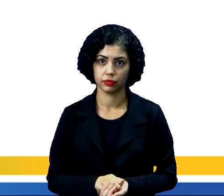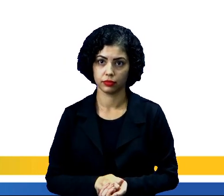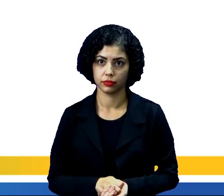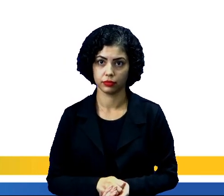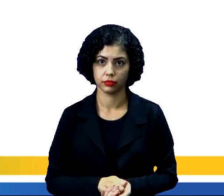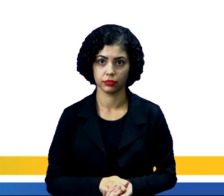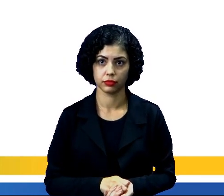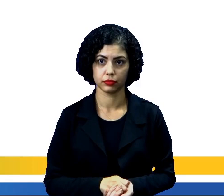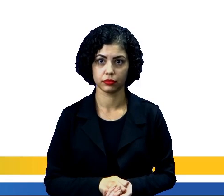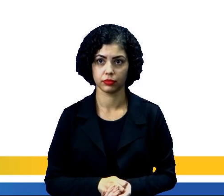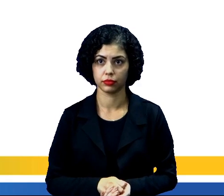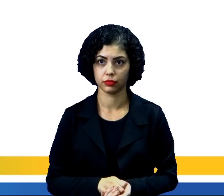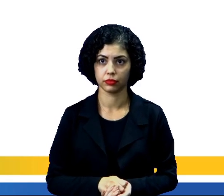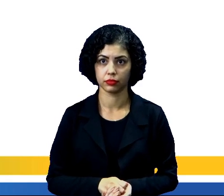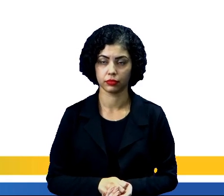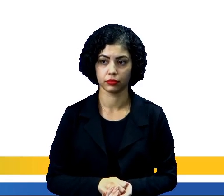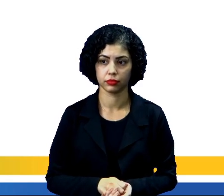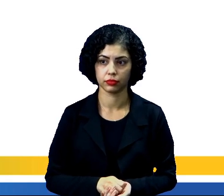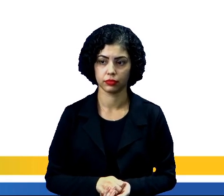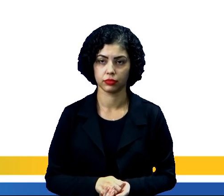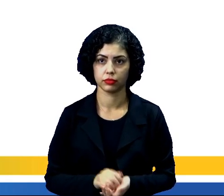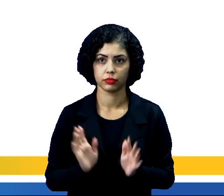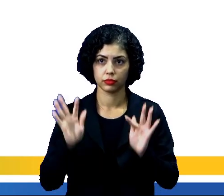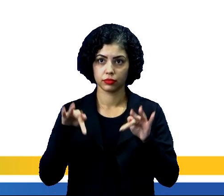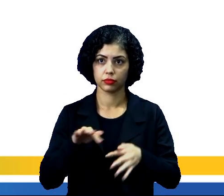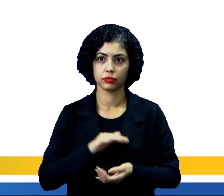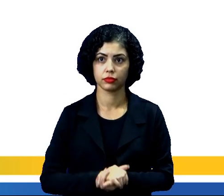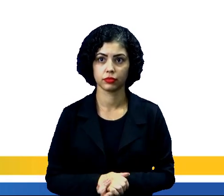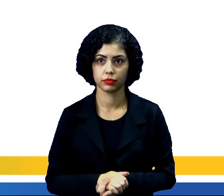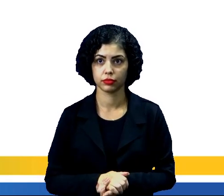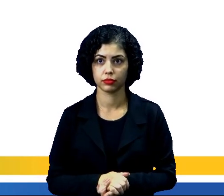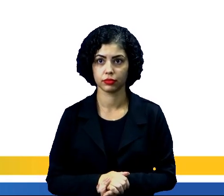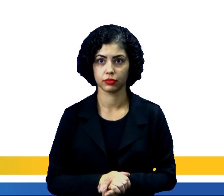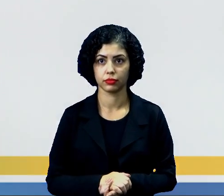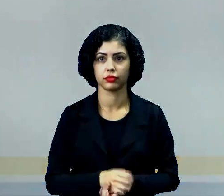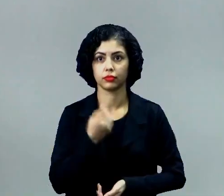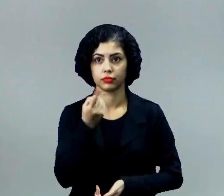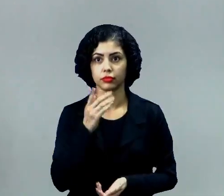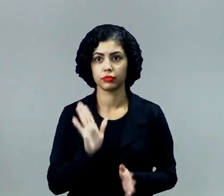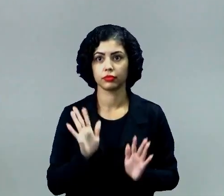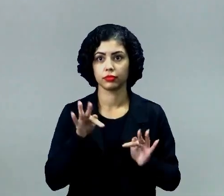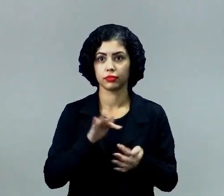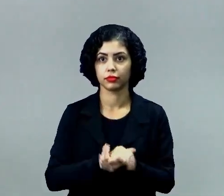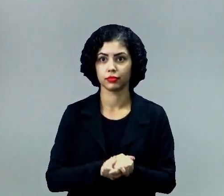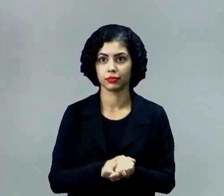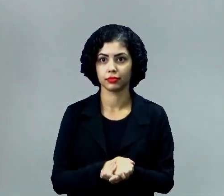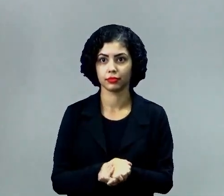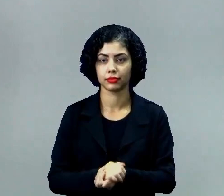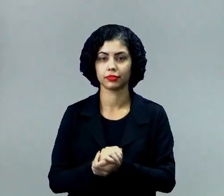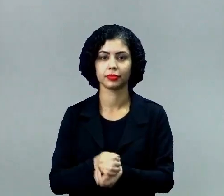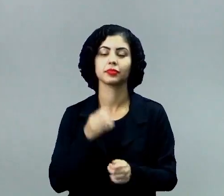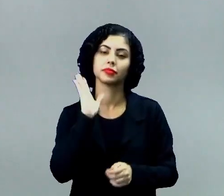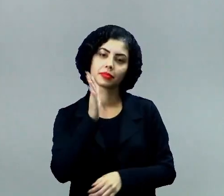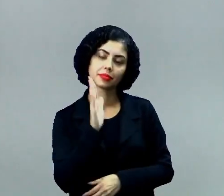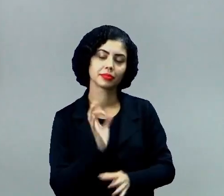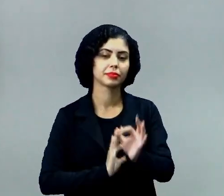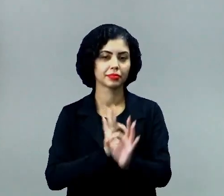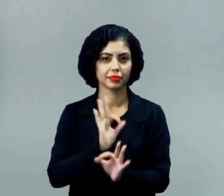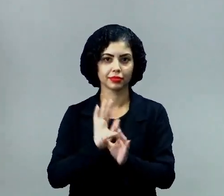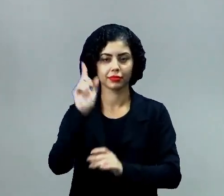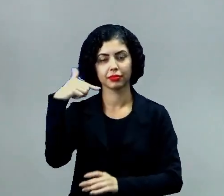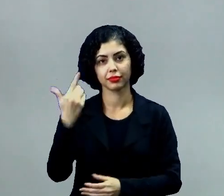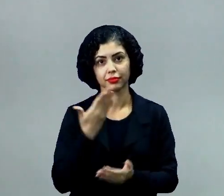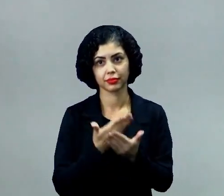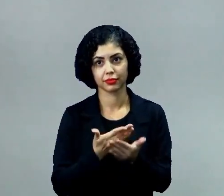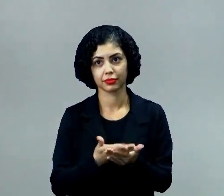de jogadores. Aqui a gente já vai para o Vitória Bets 1, 2, 3, porque a gente já terminou. Eu já estou aqui preparado só para rebater para a